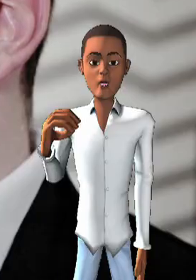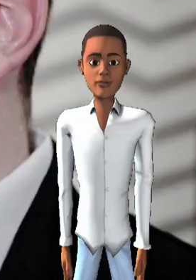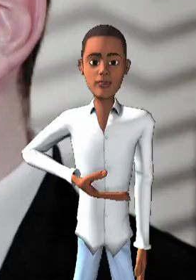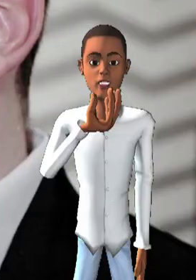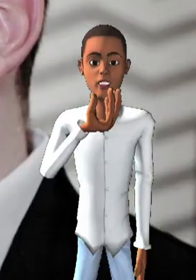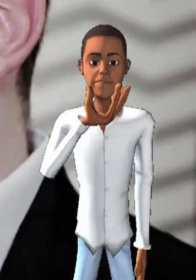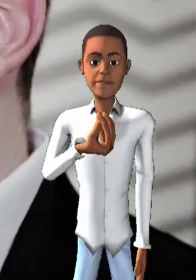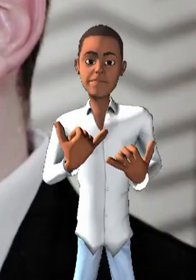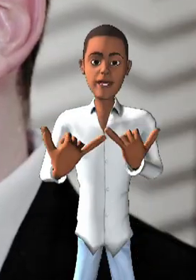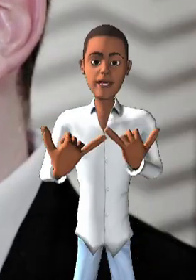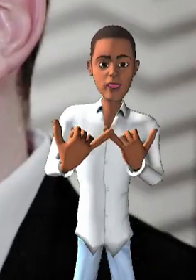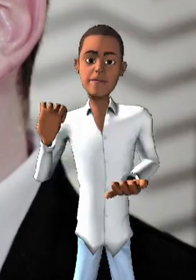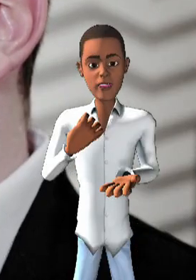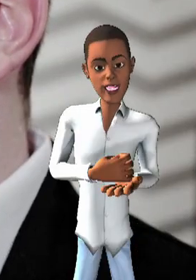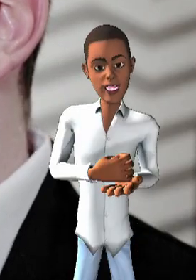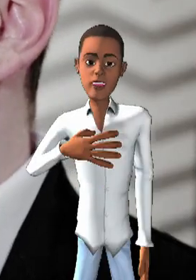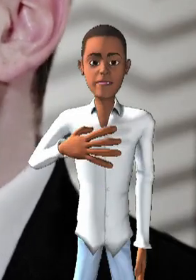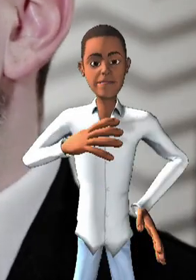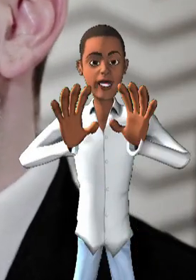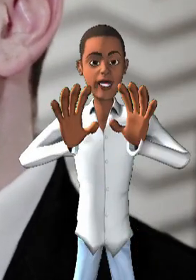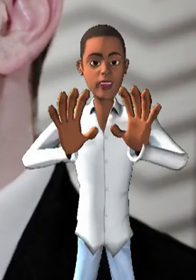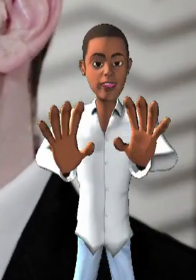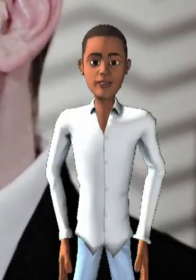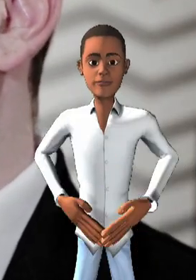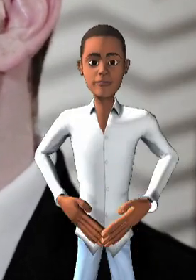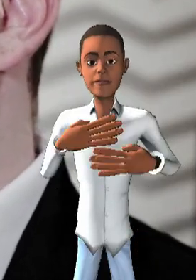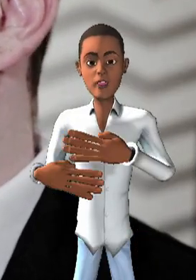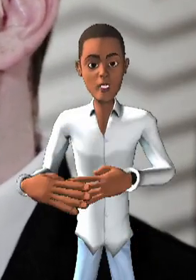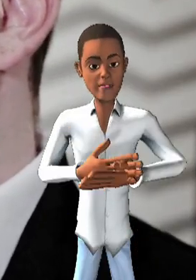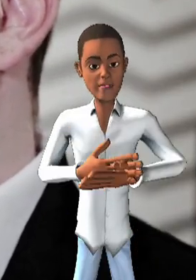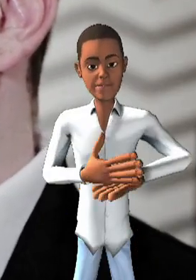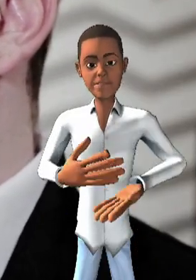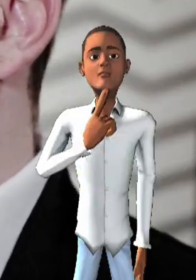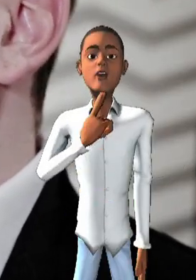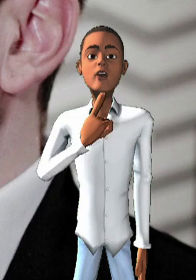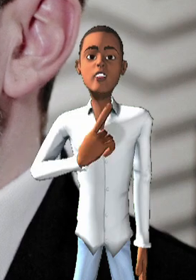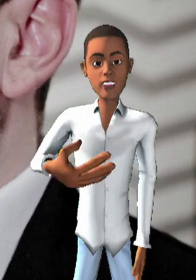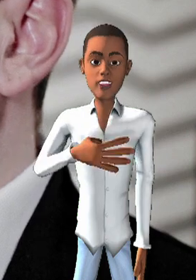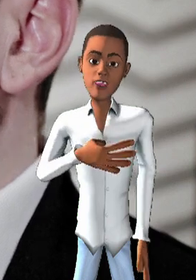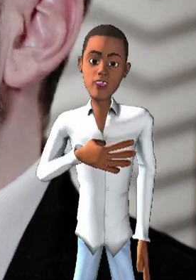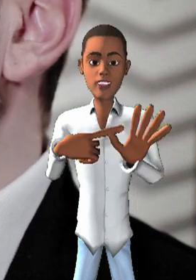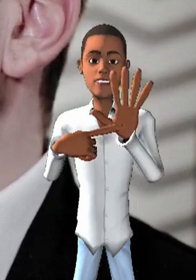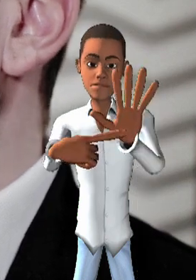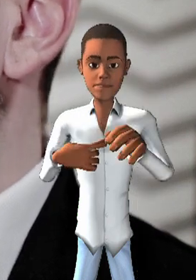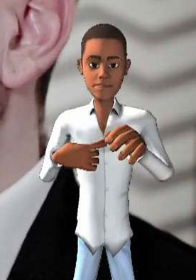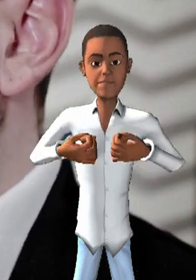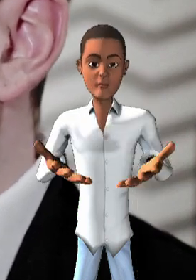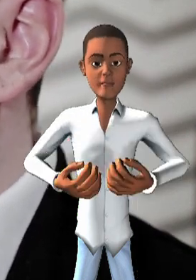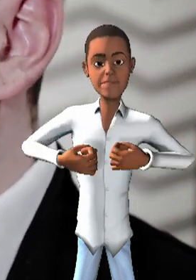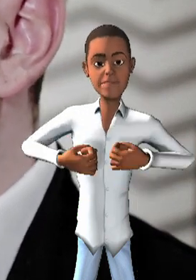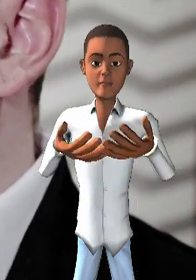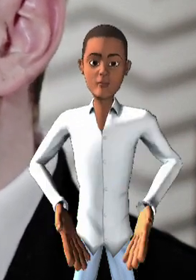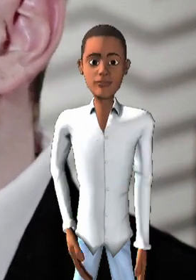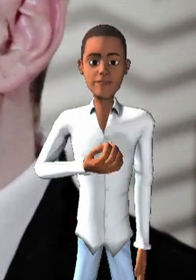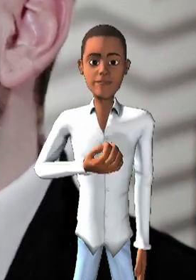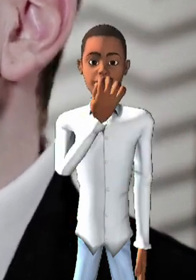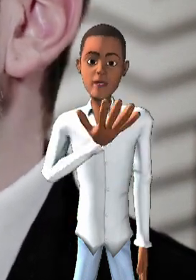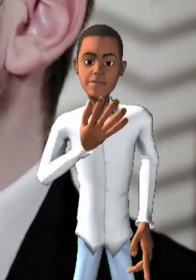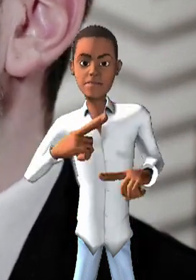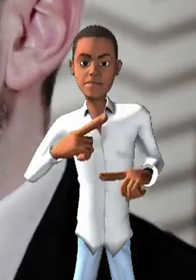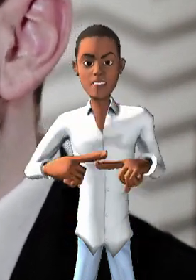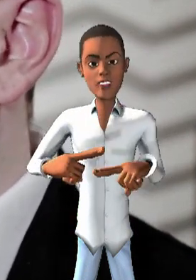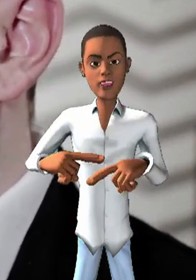homem. Elas prendem os homens. Leandro Toneto, psicólogo e diretor da Zoma. Na medida em que eles admitem que gostariam de expressar mais, é